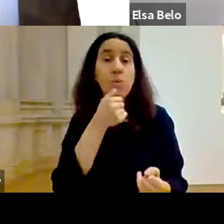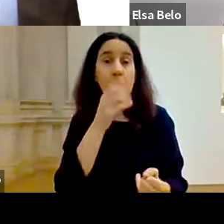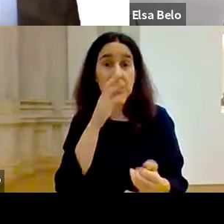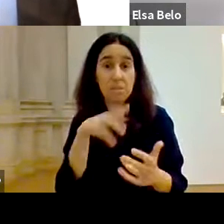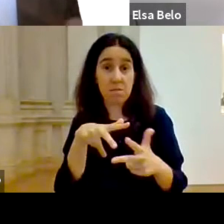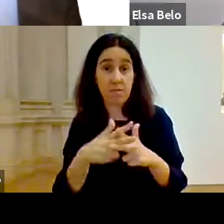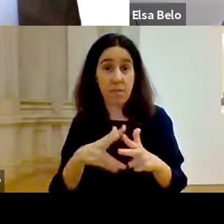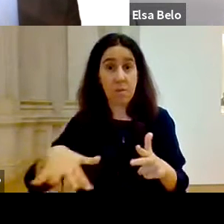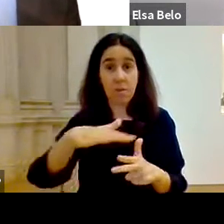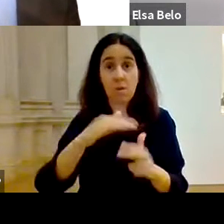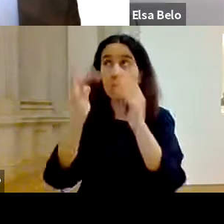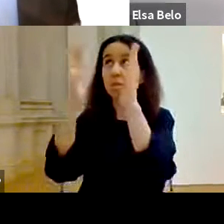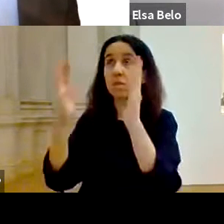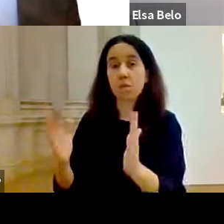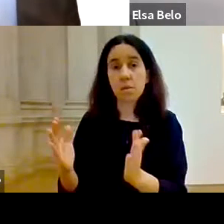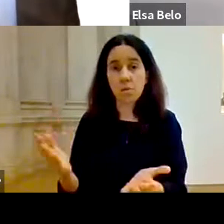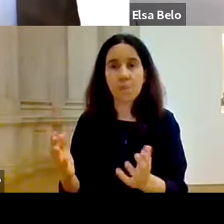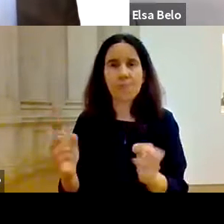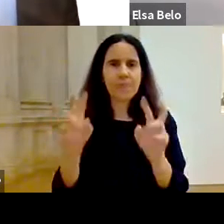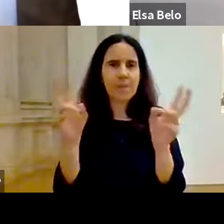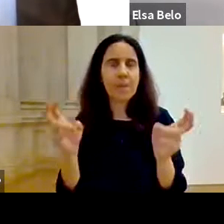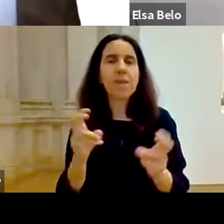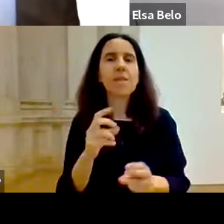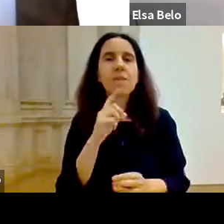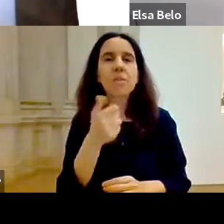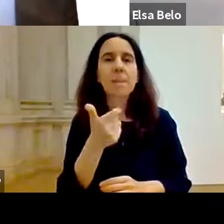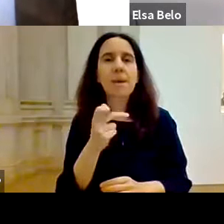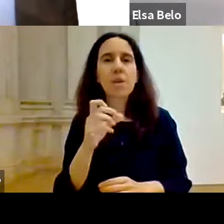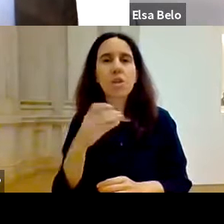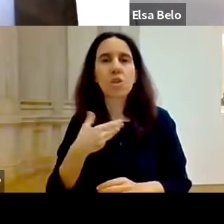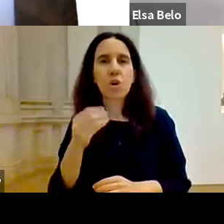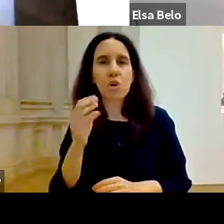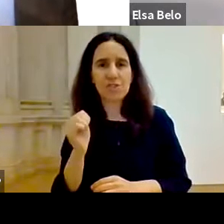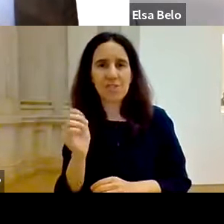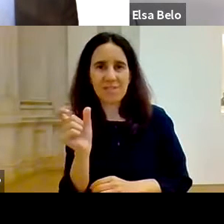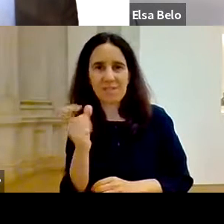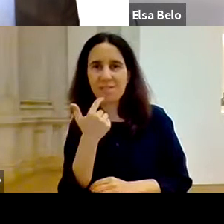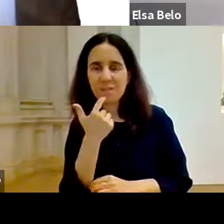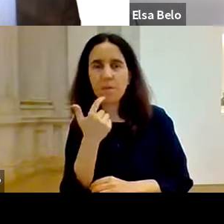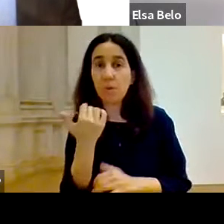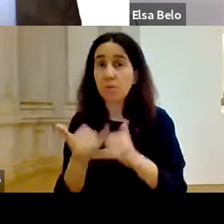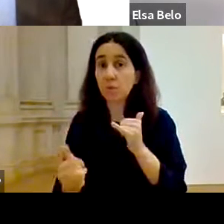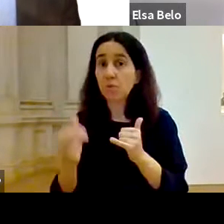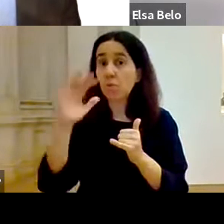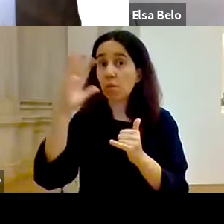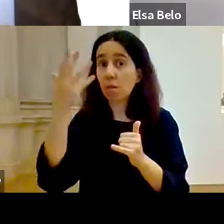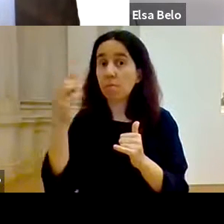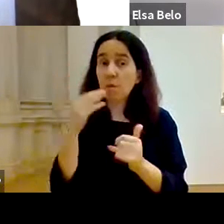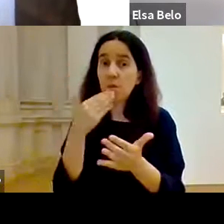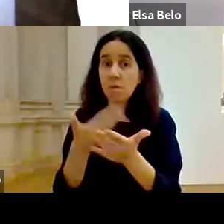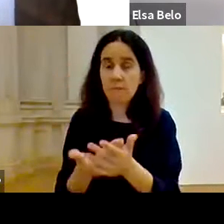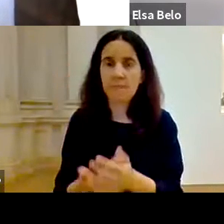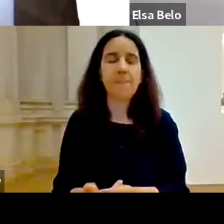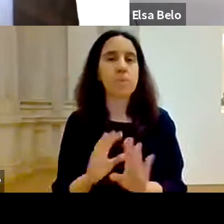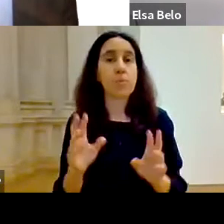dentro da organização, abre-se ali o que a gente chama de backdoors para poderem fazer coisas mais perigosas. E portanto,